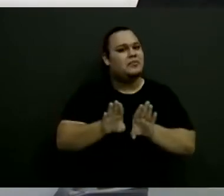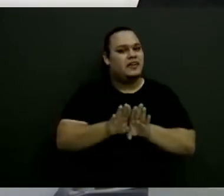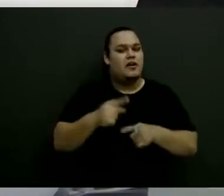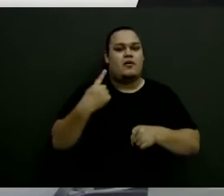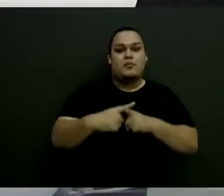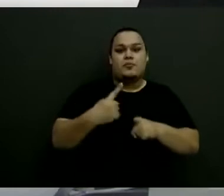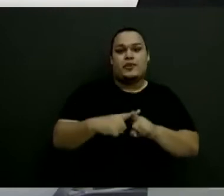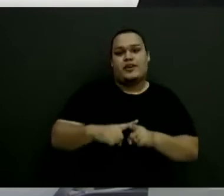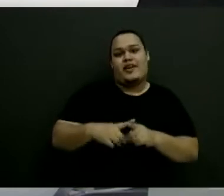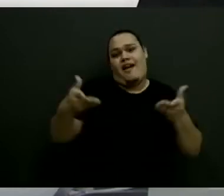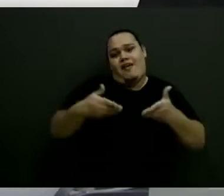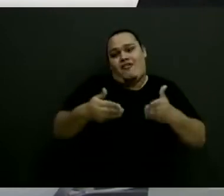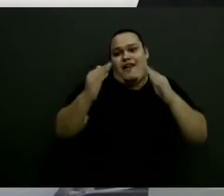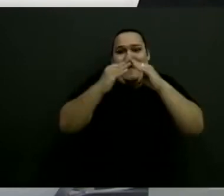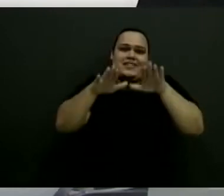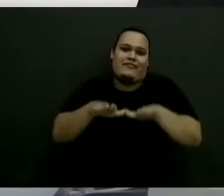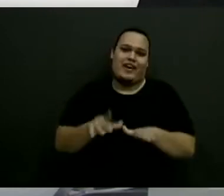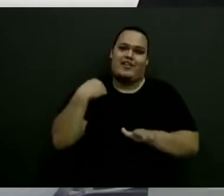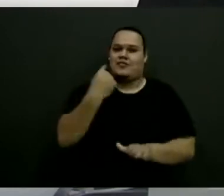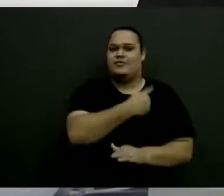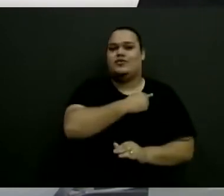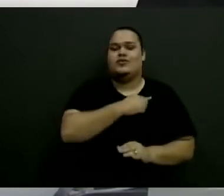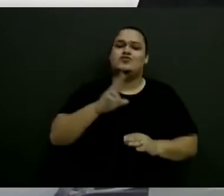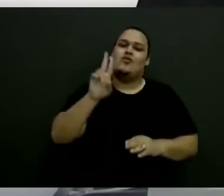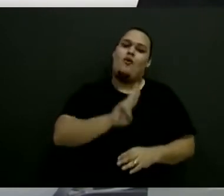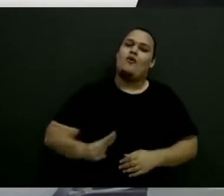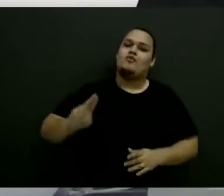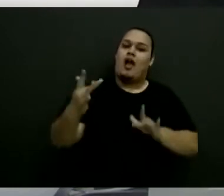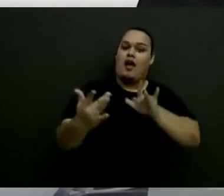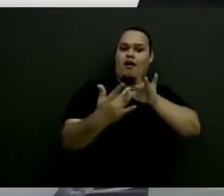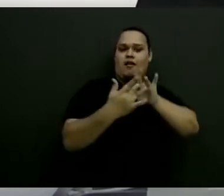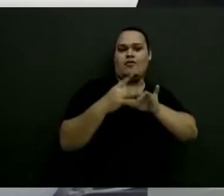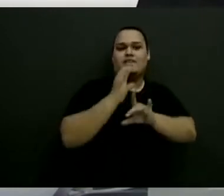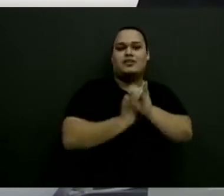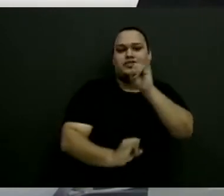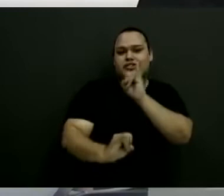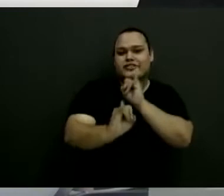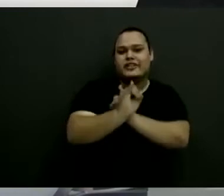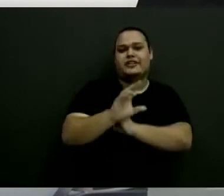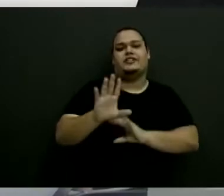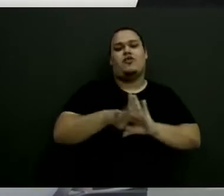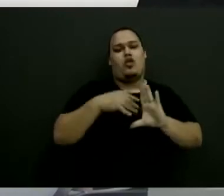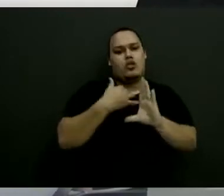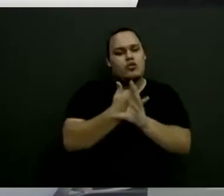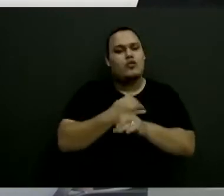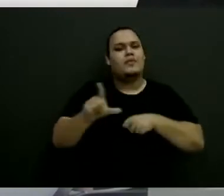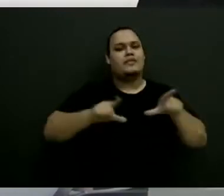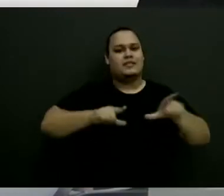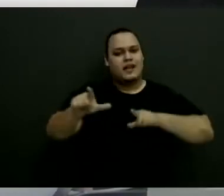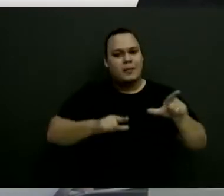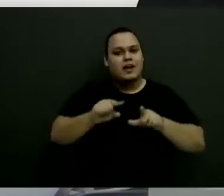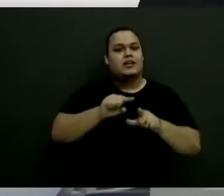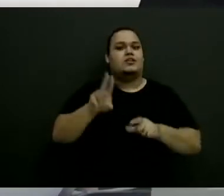causa da pandemia, estamos todos conectados, estamos trabalhando no trabalho via